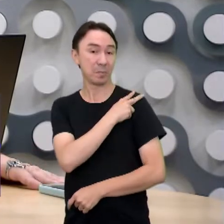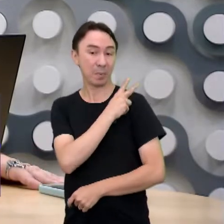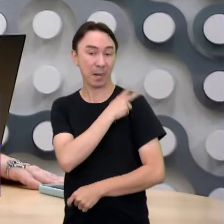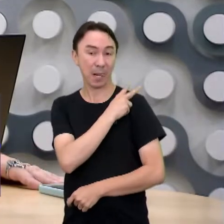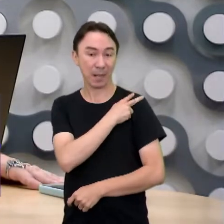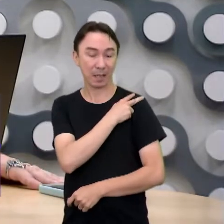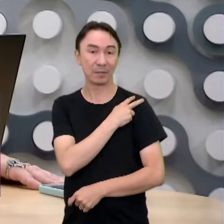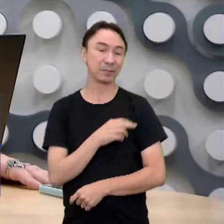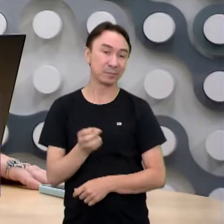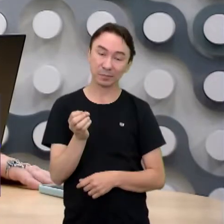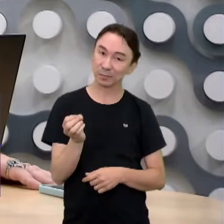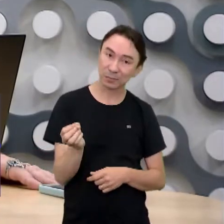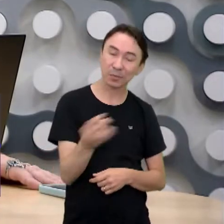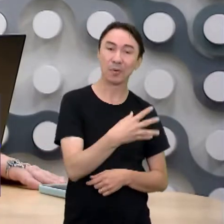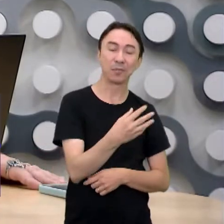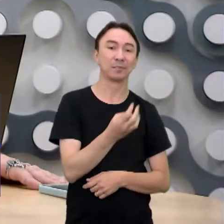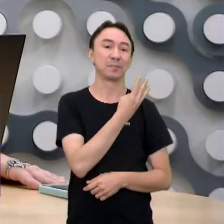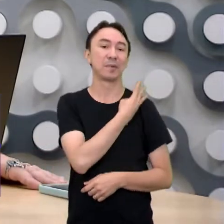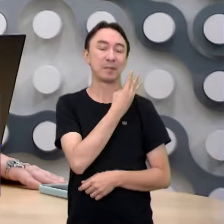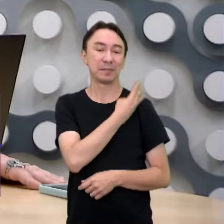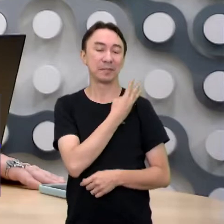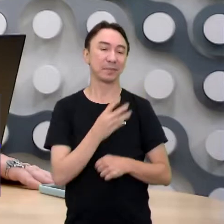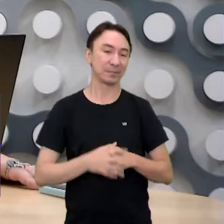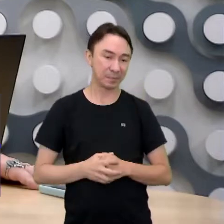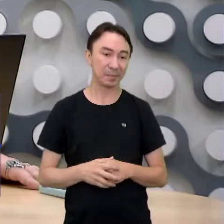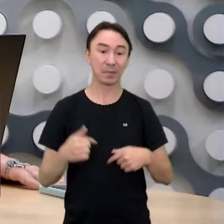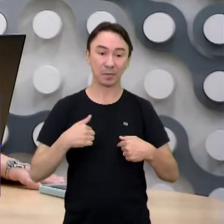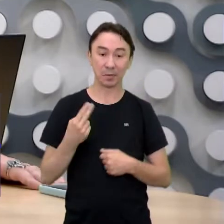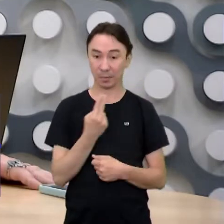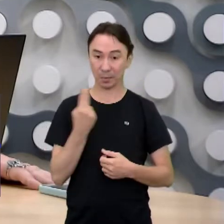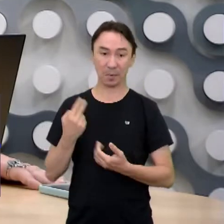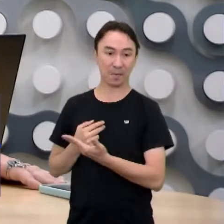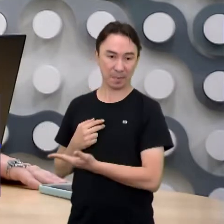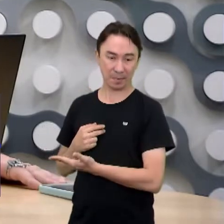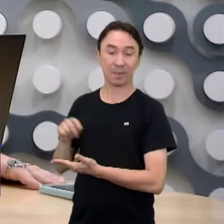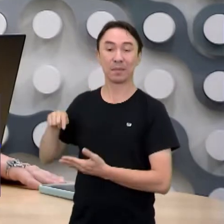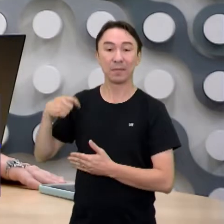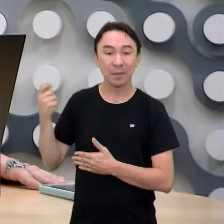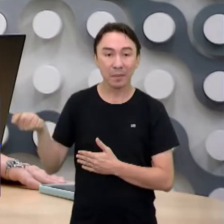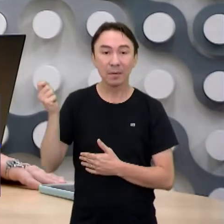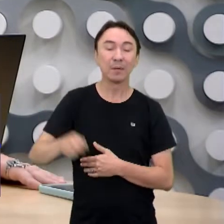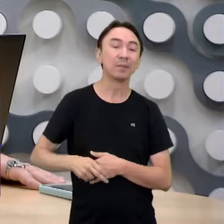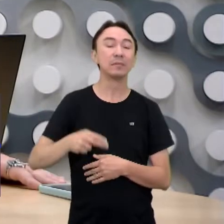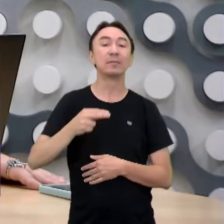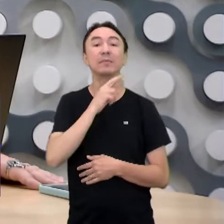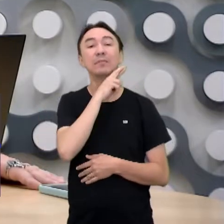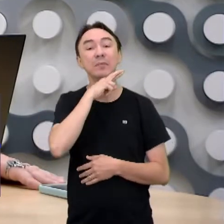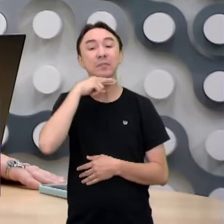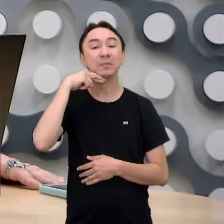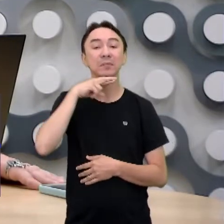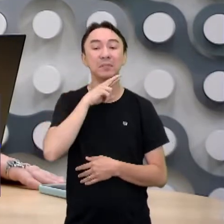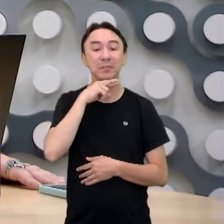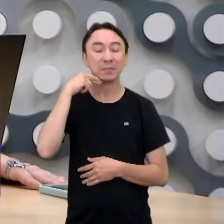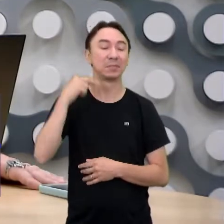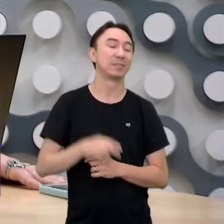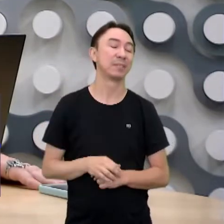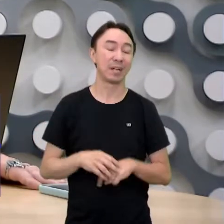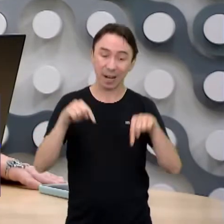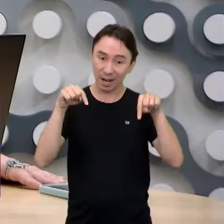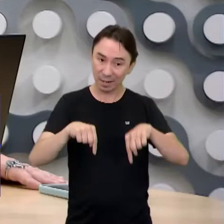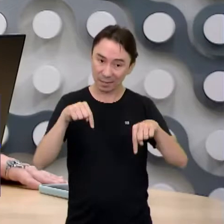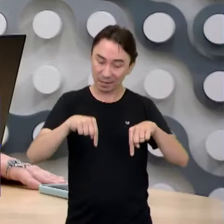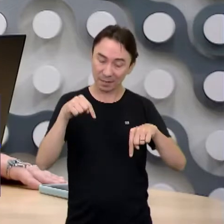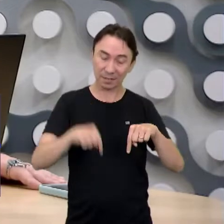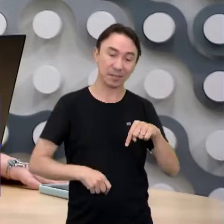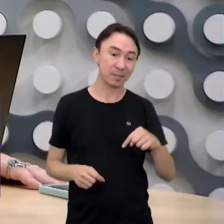médio aqui. Eu sou o professor Antônio Russo Júnior, professor de Geografia do Centro de Mídias, e nós